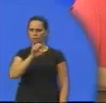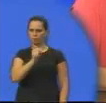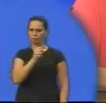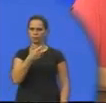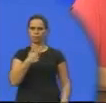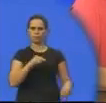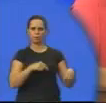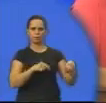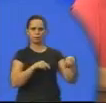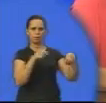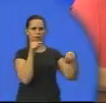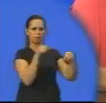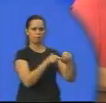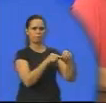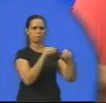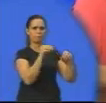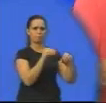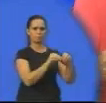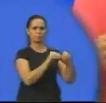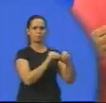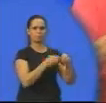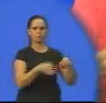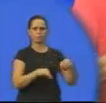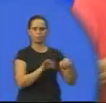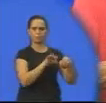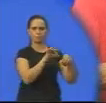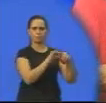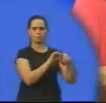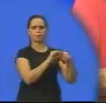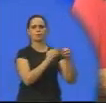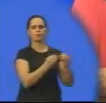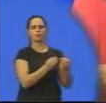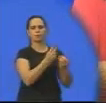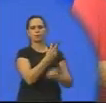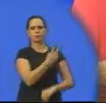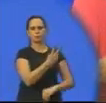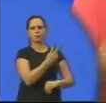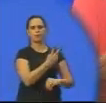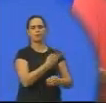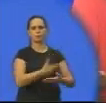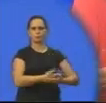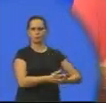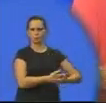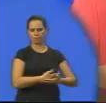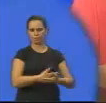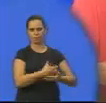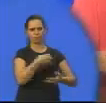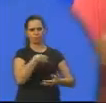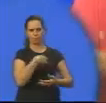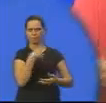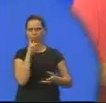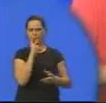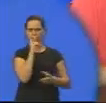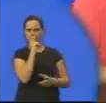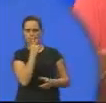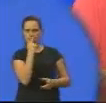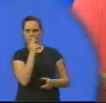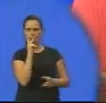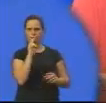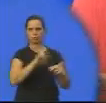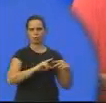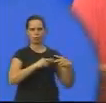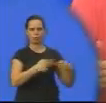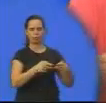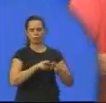um espermatozoide, e aí formam-se 2 bebês com características genéticas